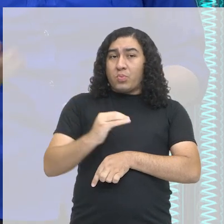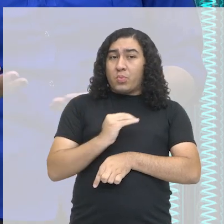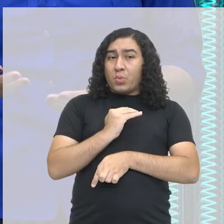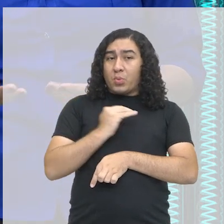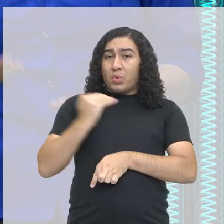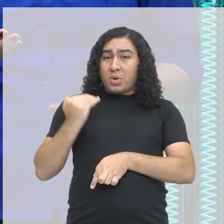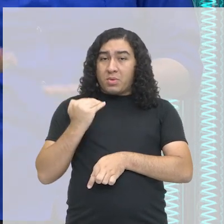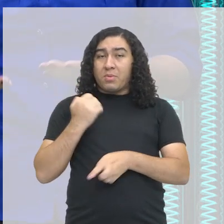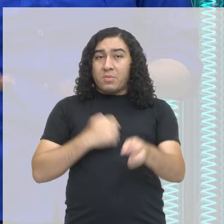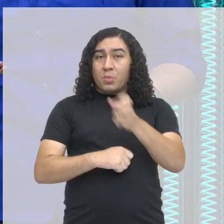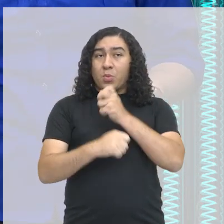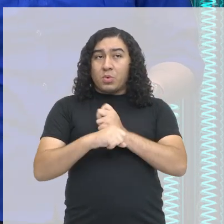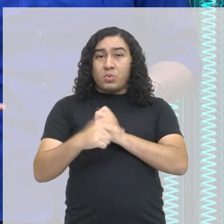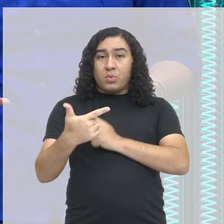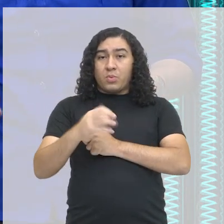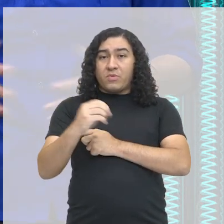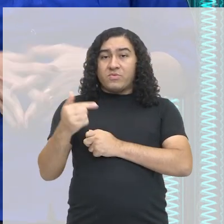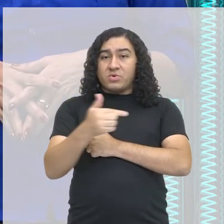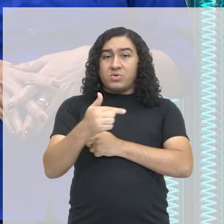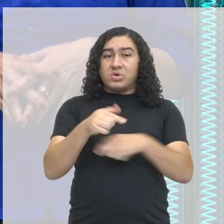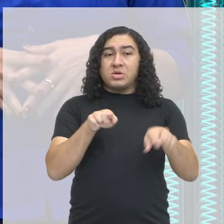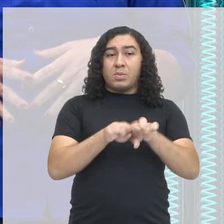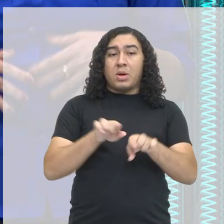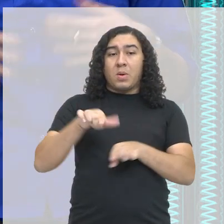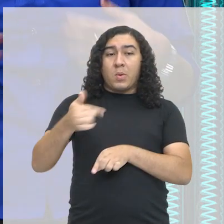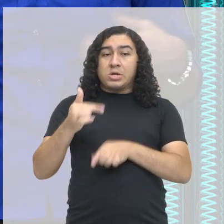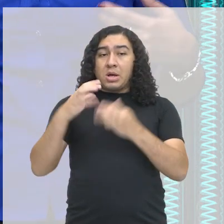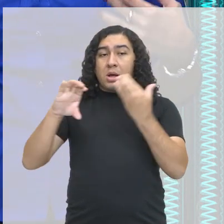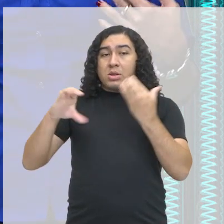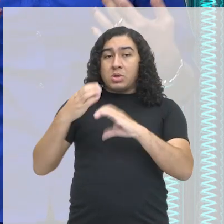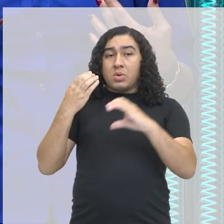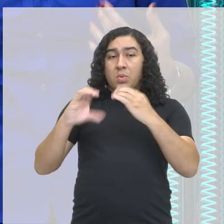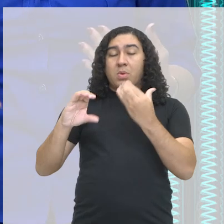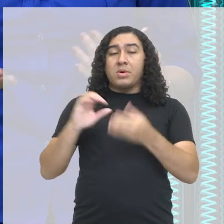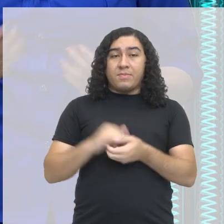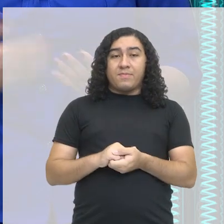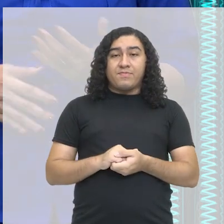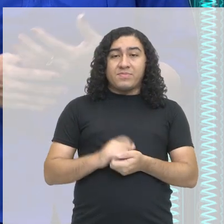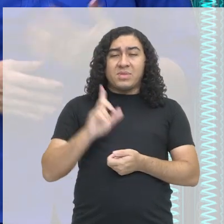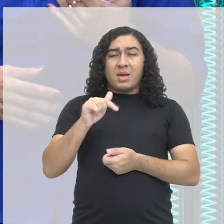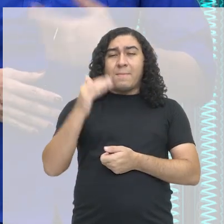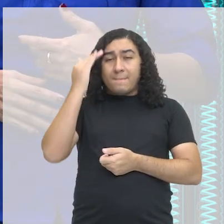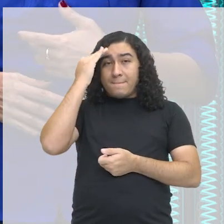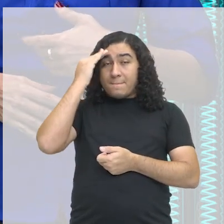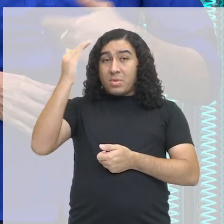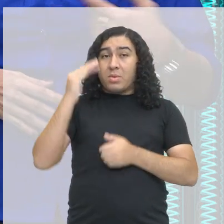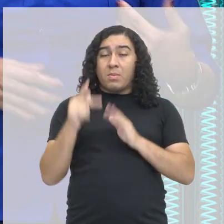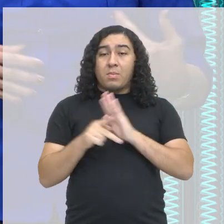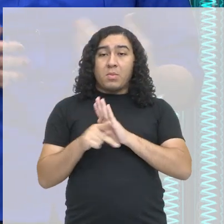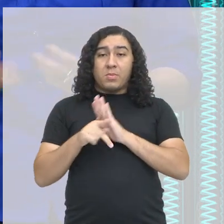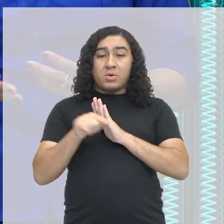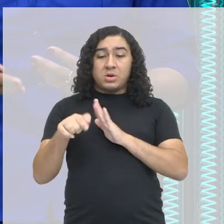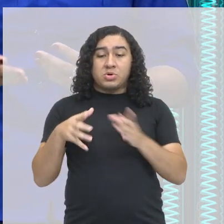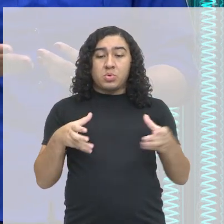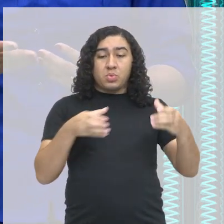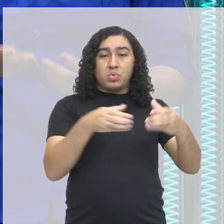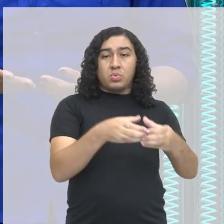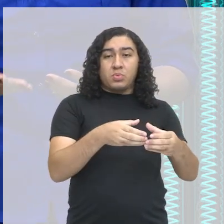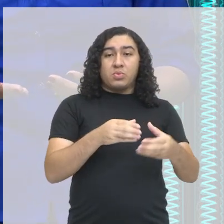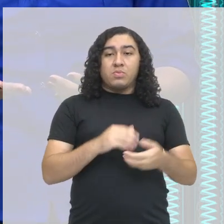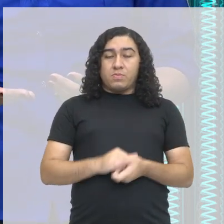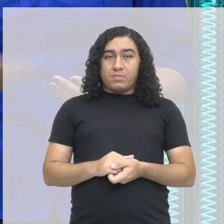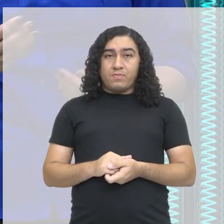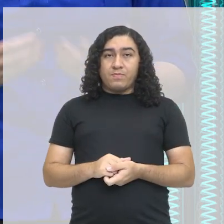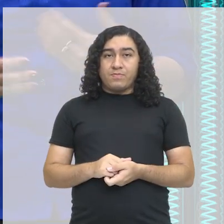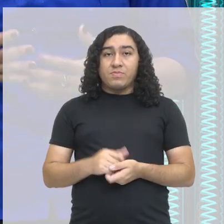em 2022, e também a Wanderleia, que são um ícone, né, dos cantores aqui, além de lançarem a